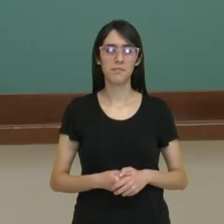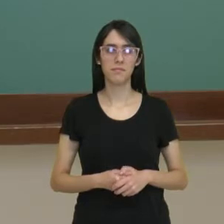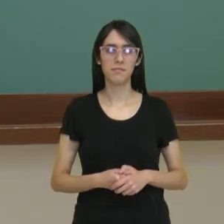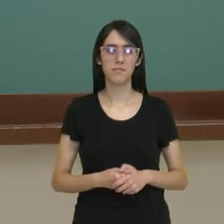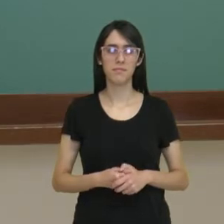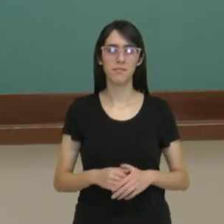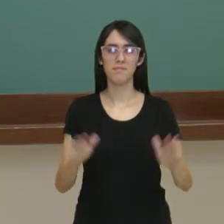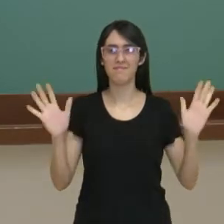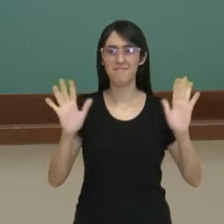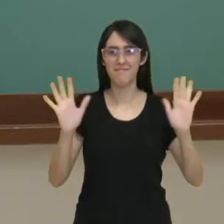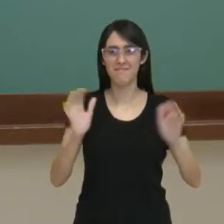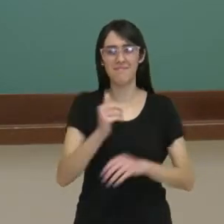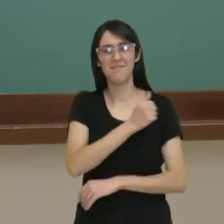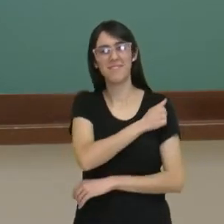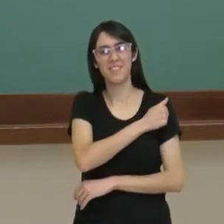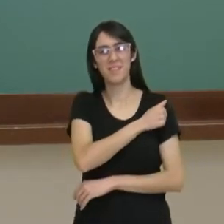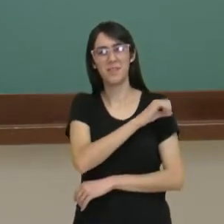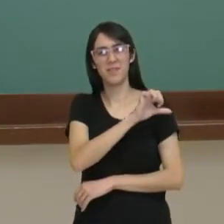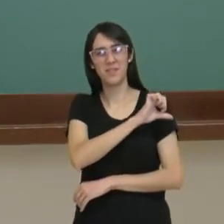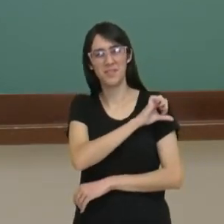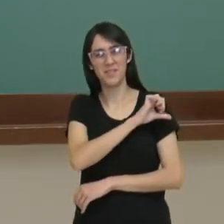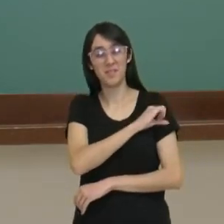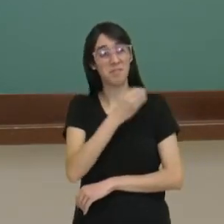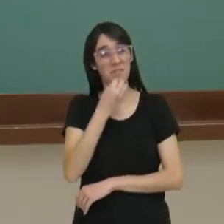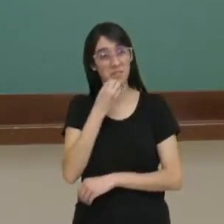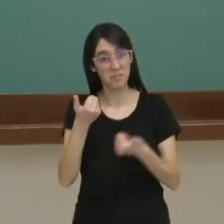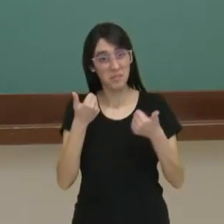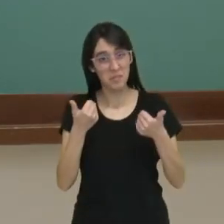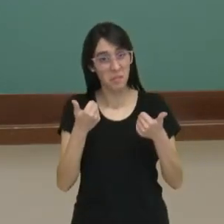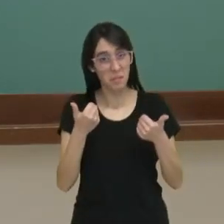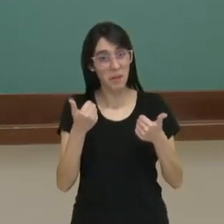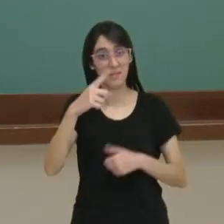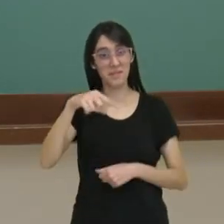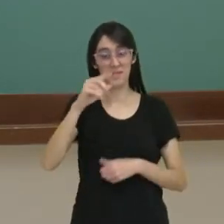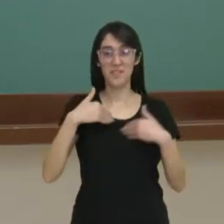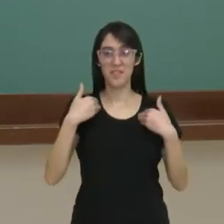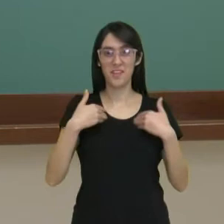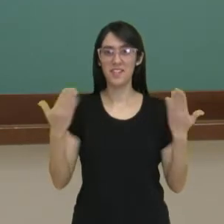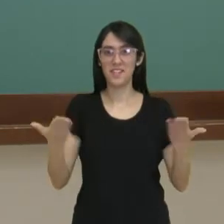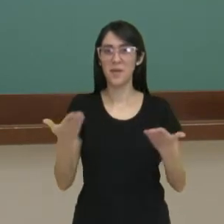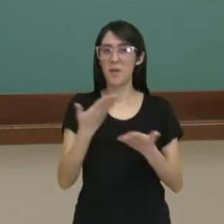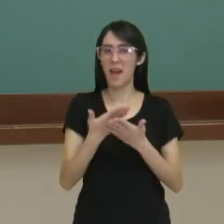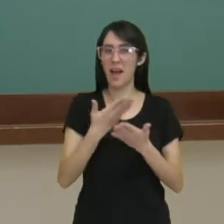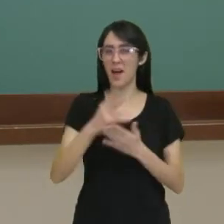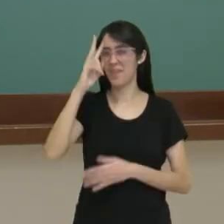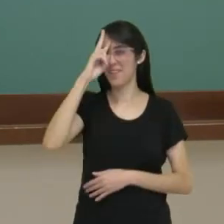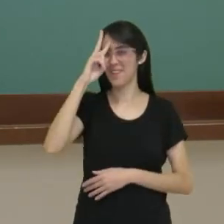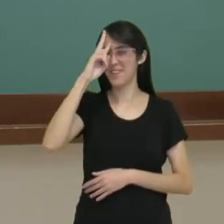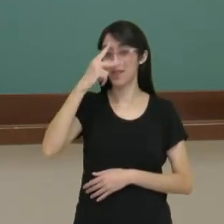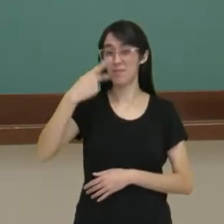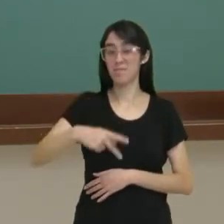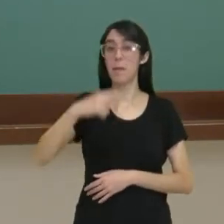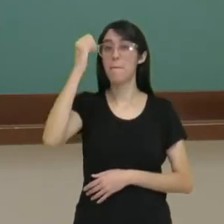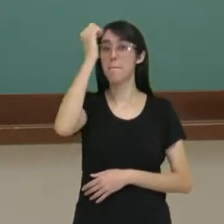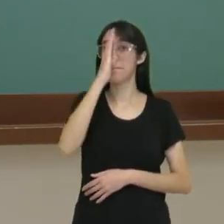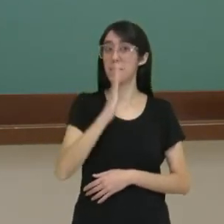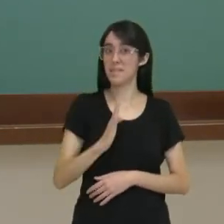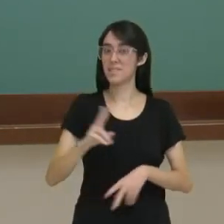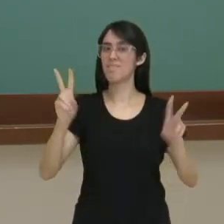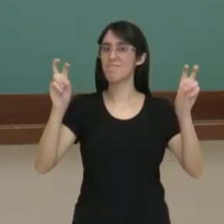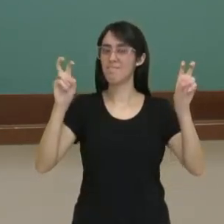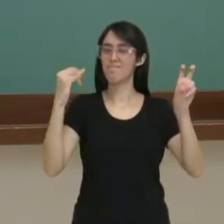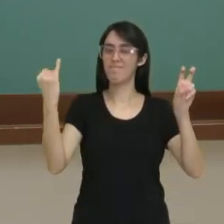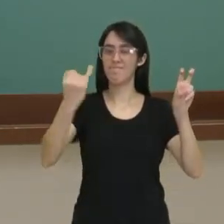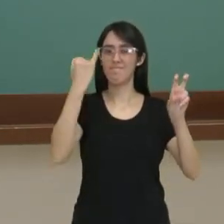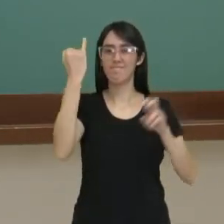Olá, estudantes do nono ano, como que vocês estão? Animados para mais uma aulinha de História do Brasil, hein? Olha que tema interessante,